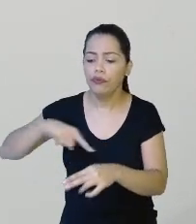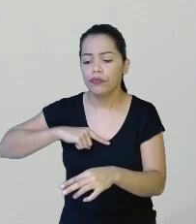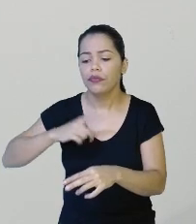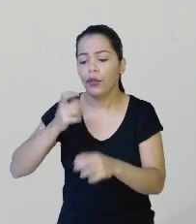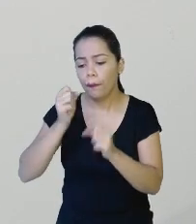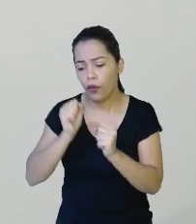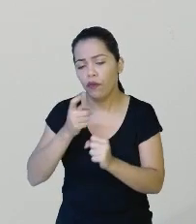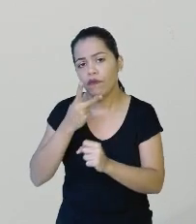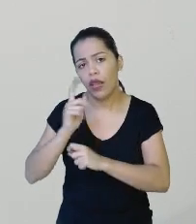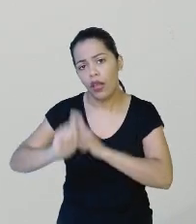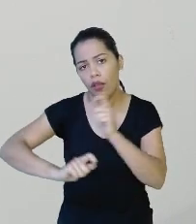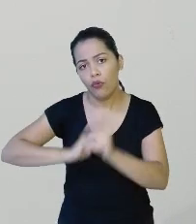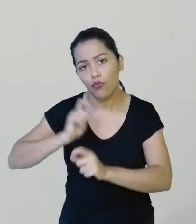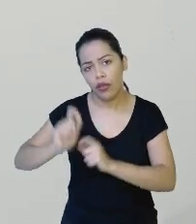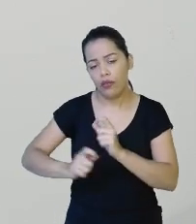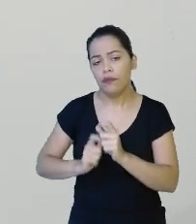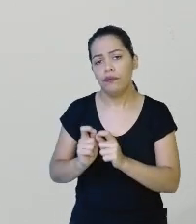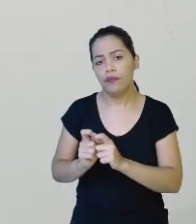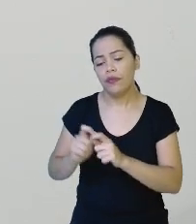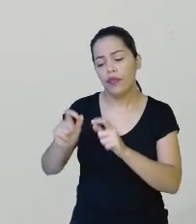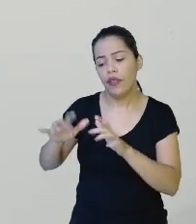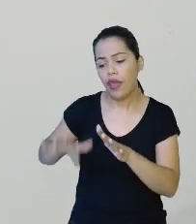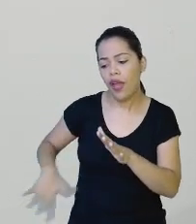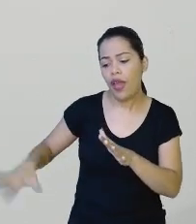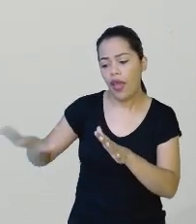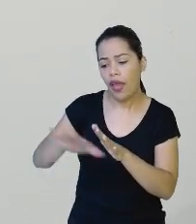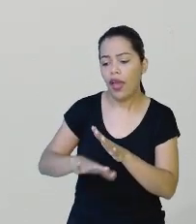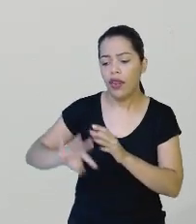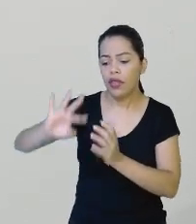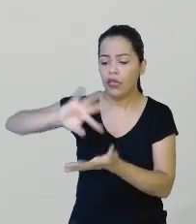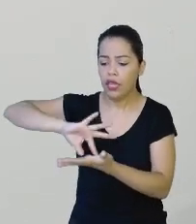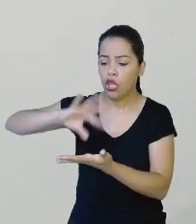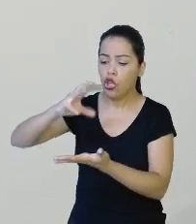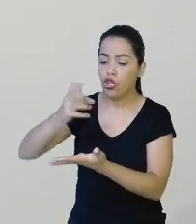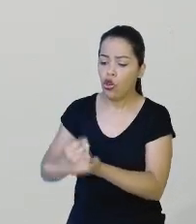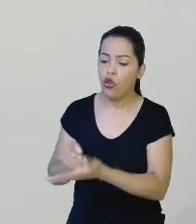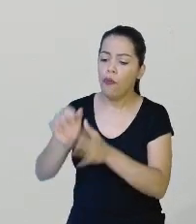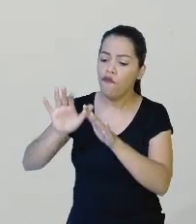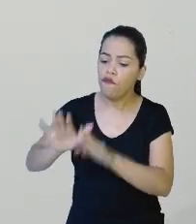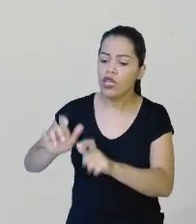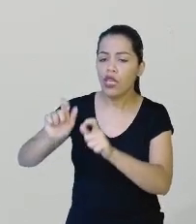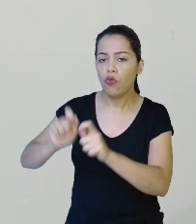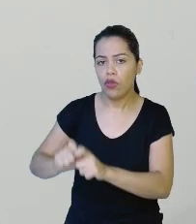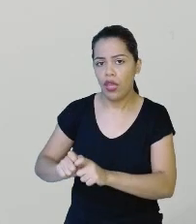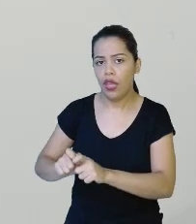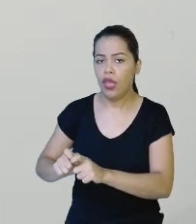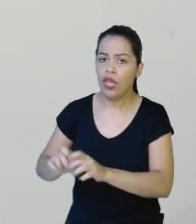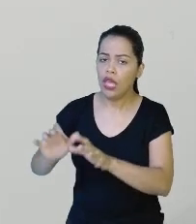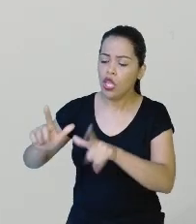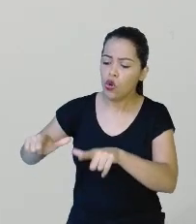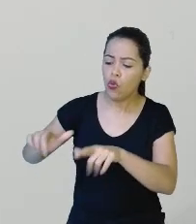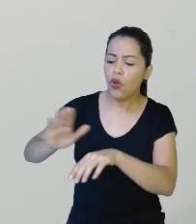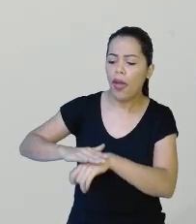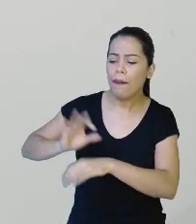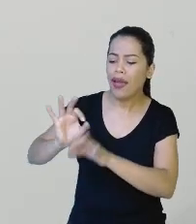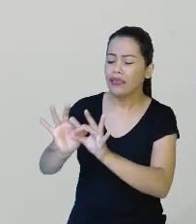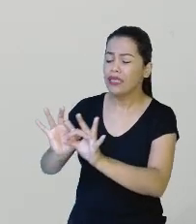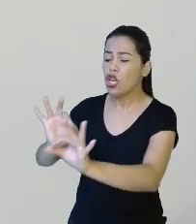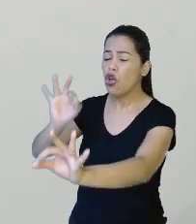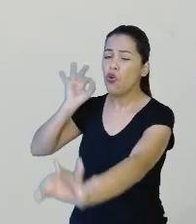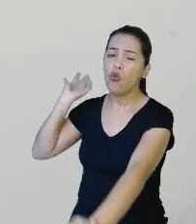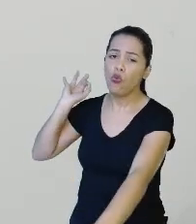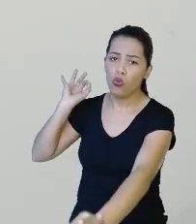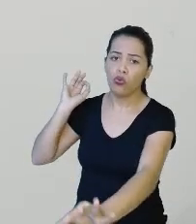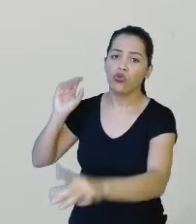quilombolas, elas são localizadas em terras mais distantes. Mas, nos centros urbanos, nas cidades, também podemos encontrar